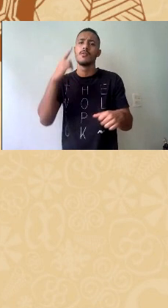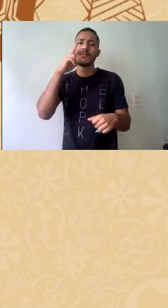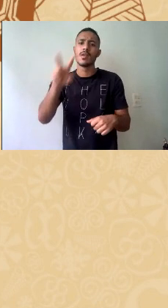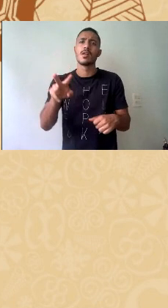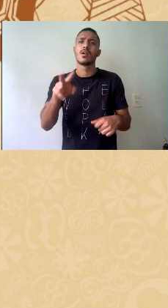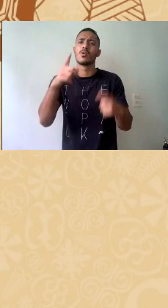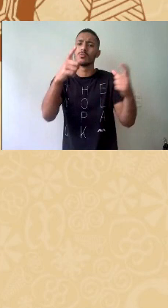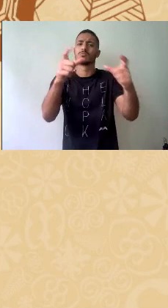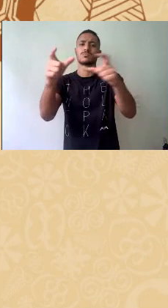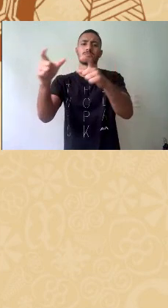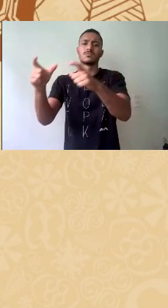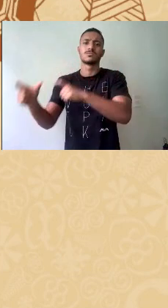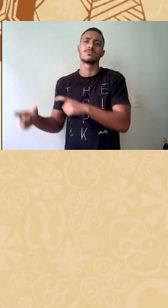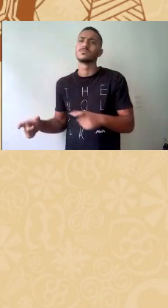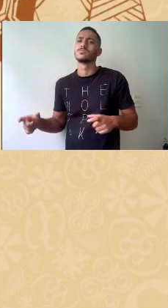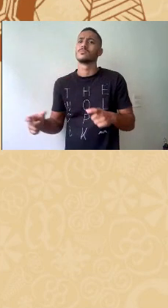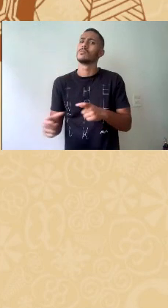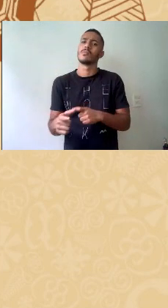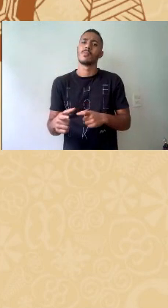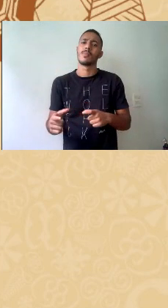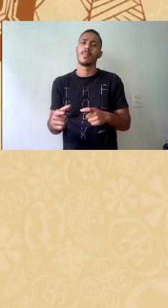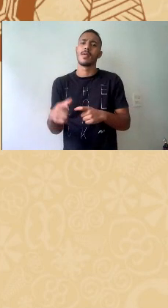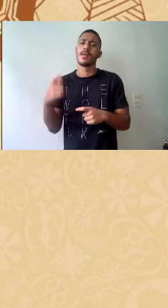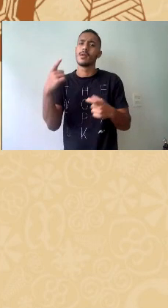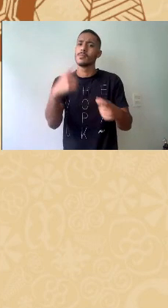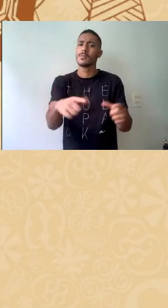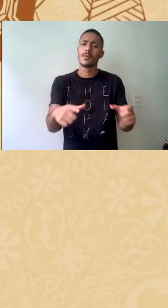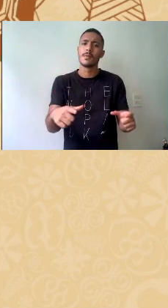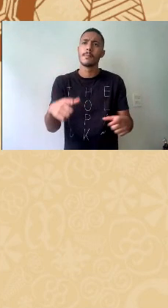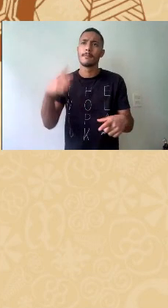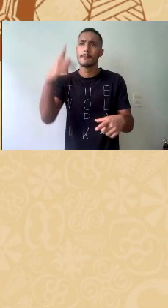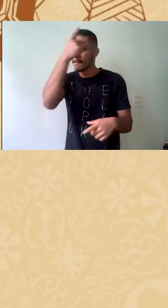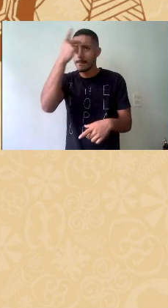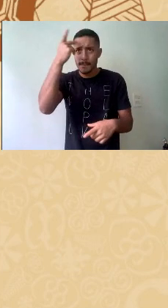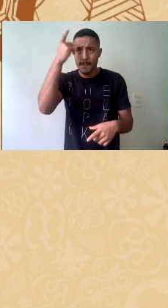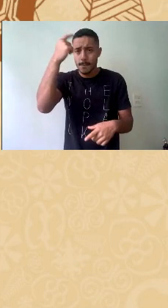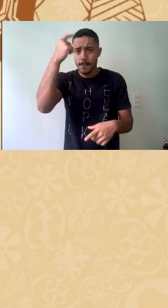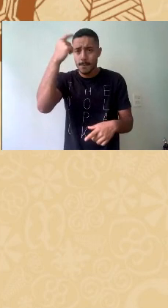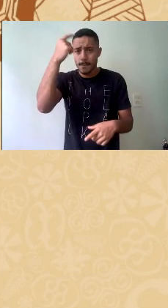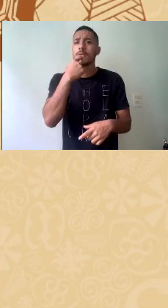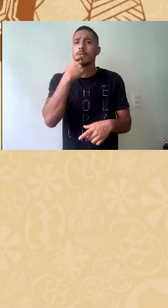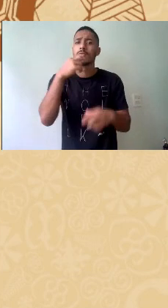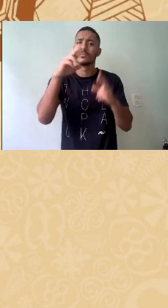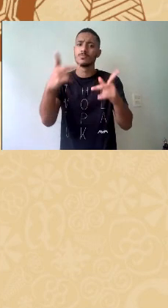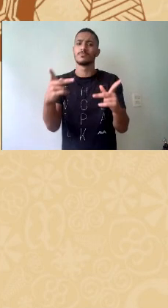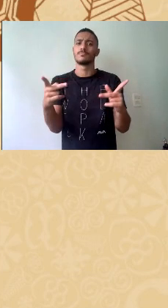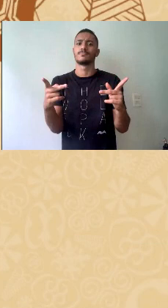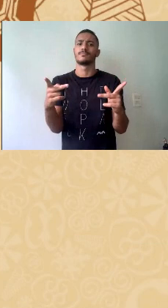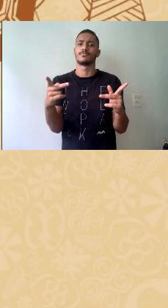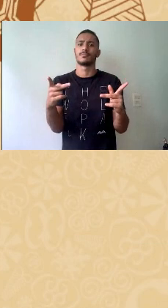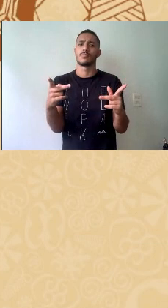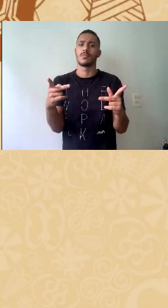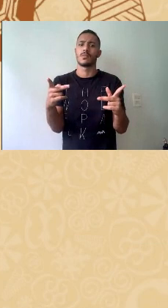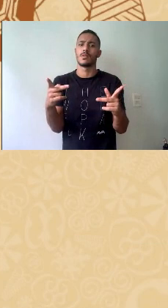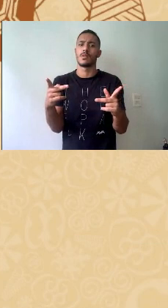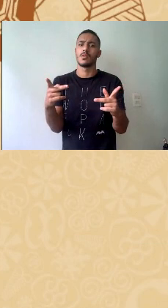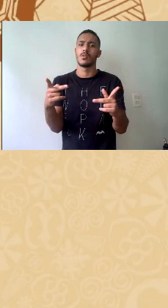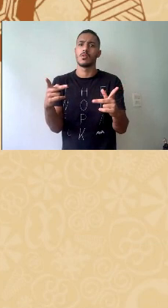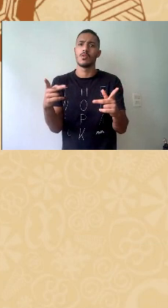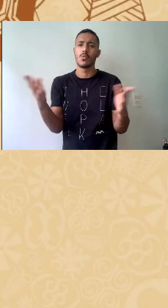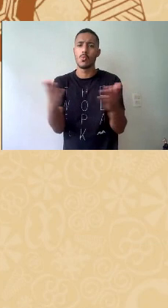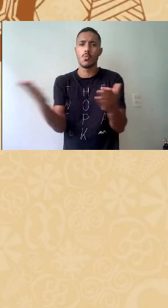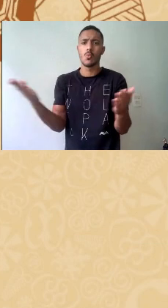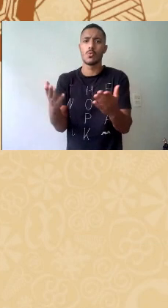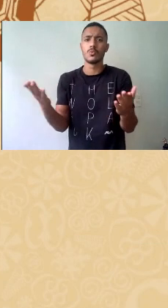o perfil populacional de quem frequenta as instituições. Hoje, por exemplo, no sistema conselho, nós temos menos de 5%